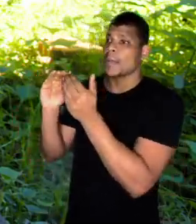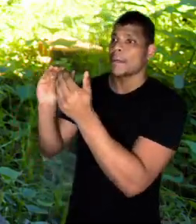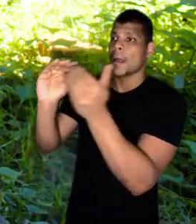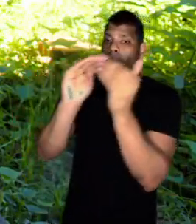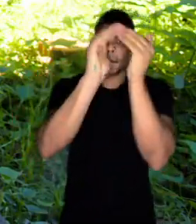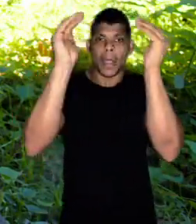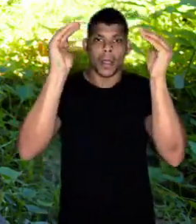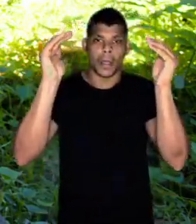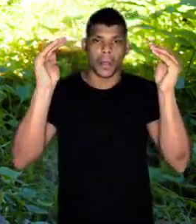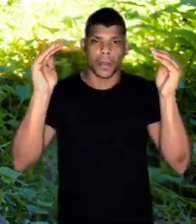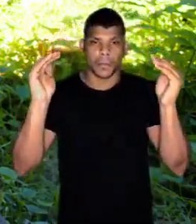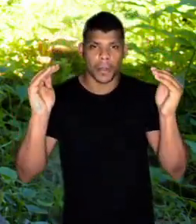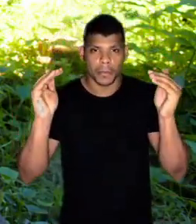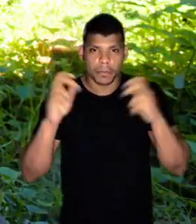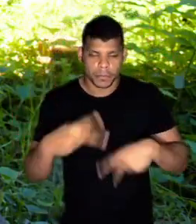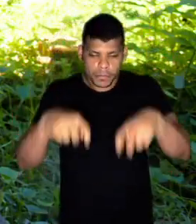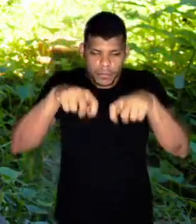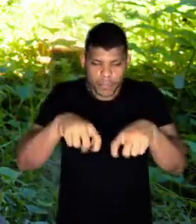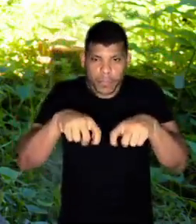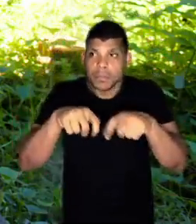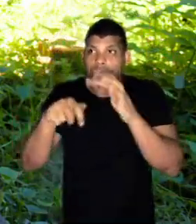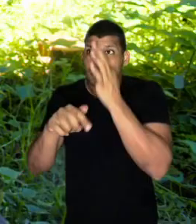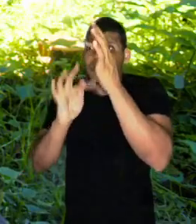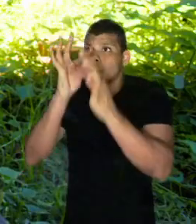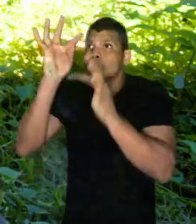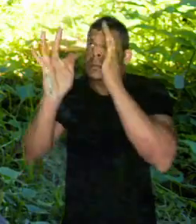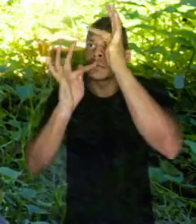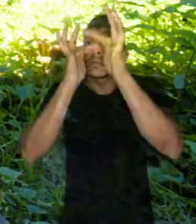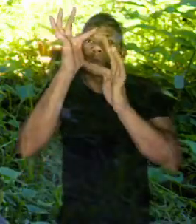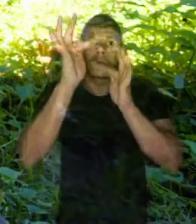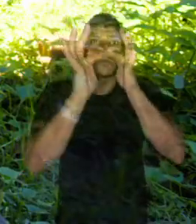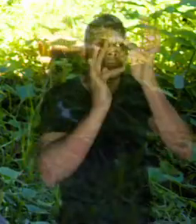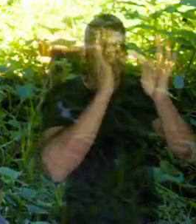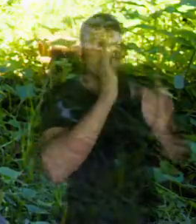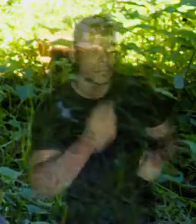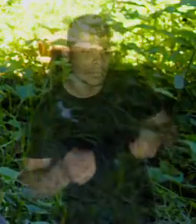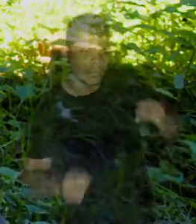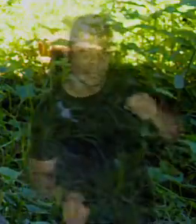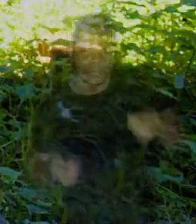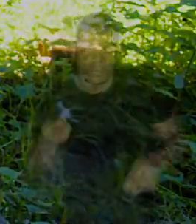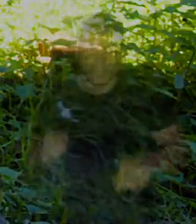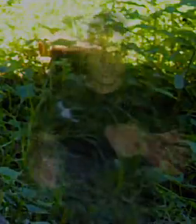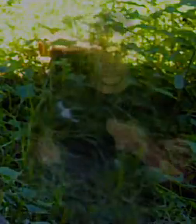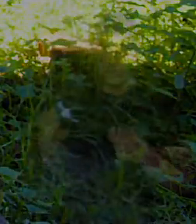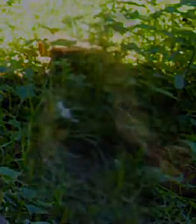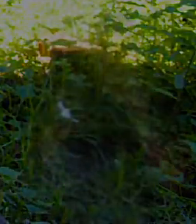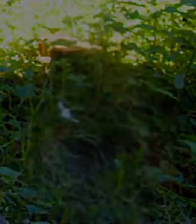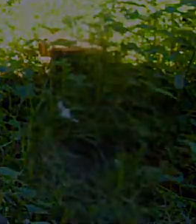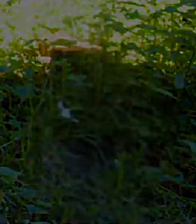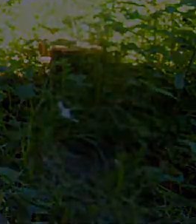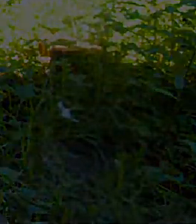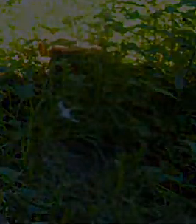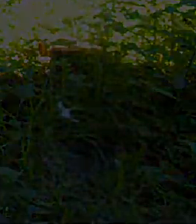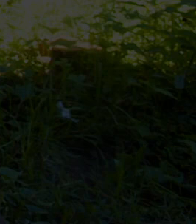tá bonita só de pro de Manacá casório da Maria enfeitou a raiva a capela tá